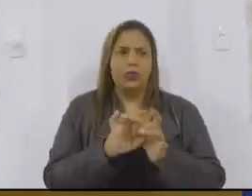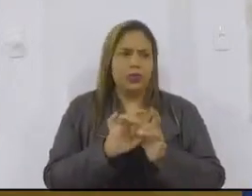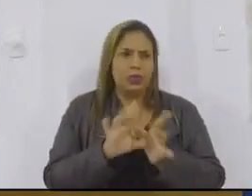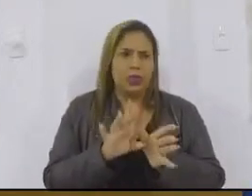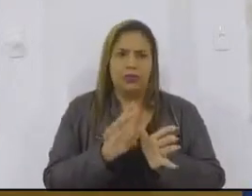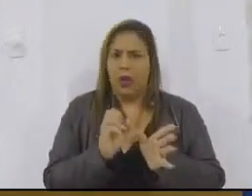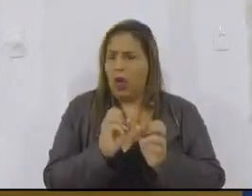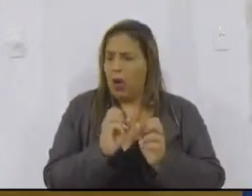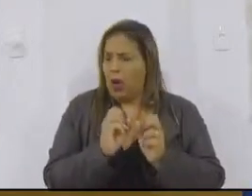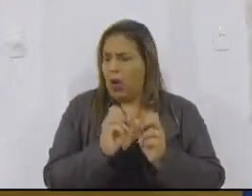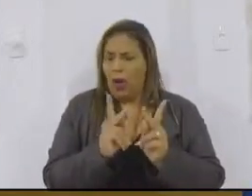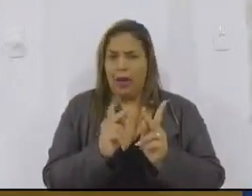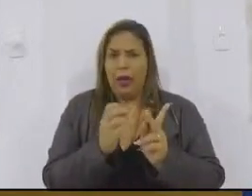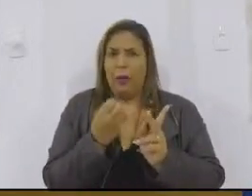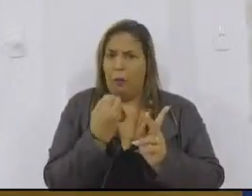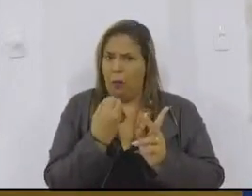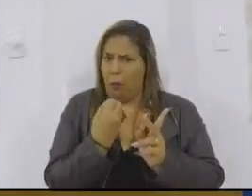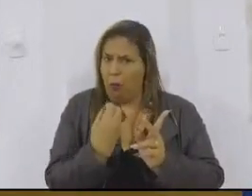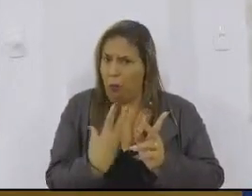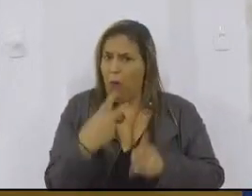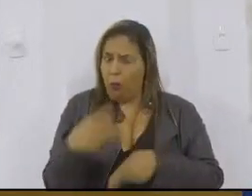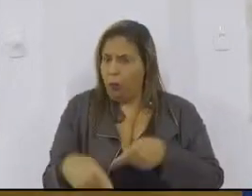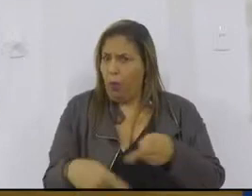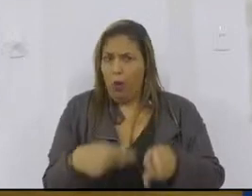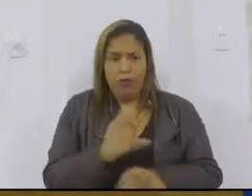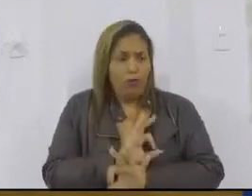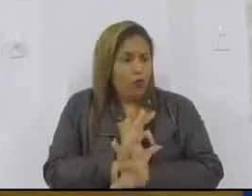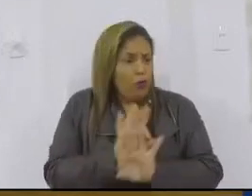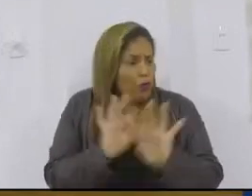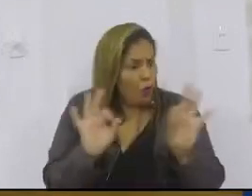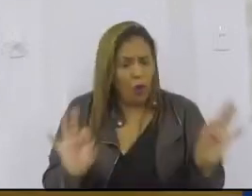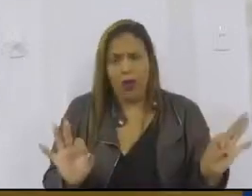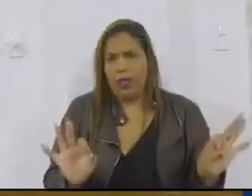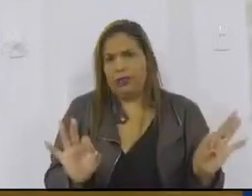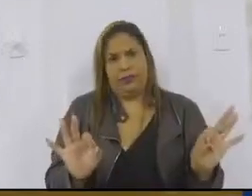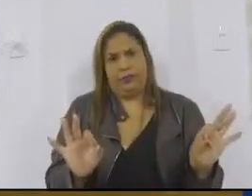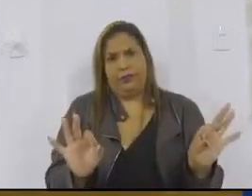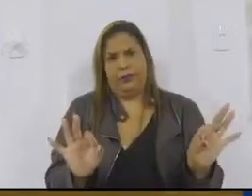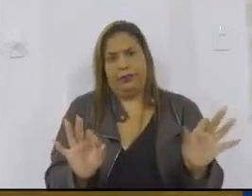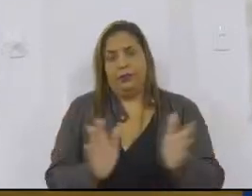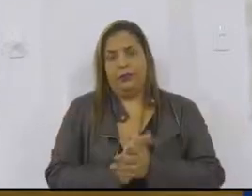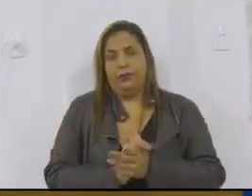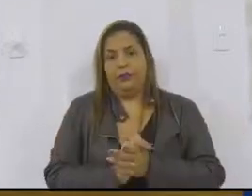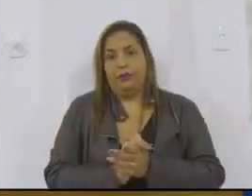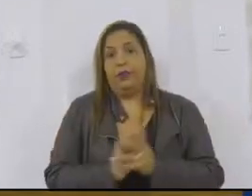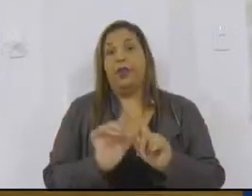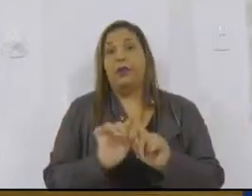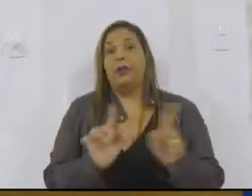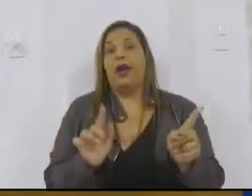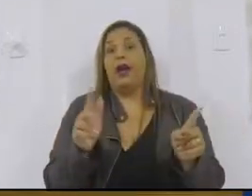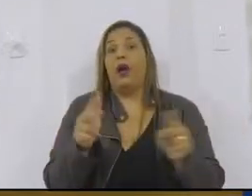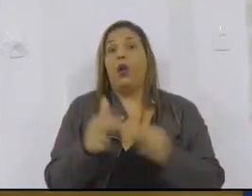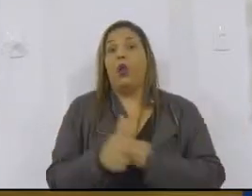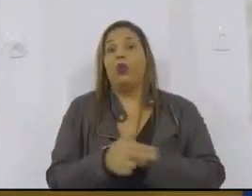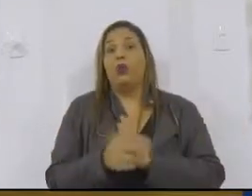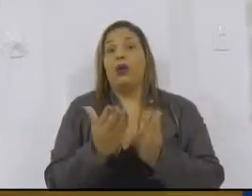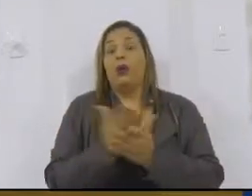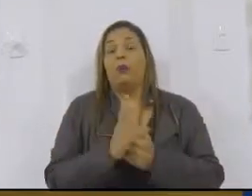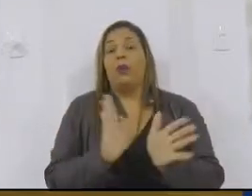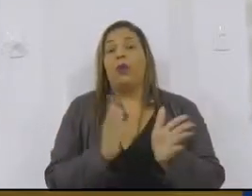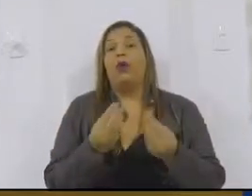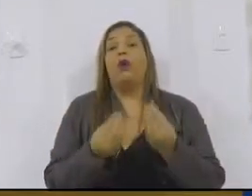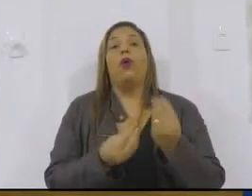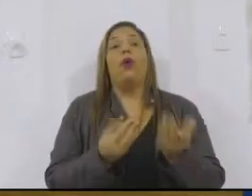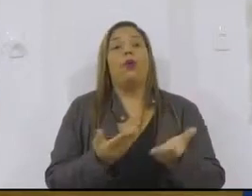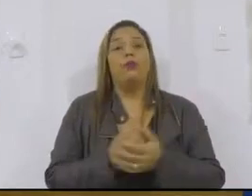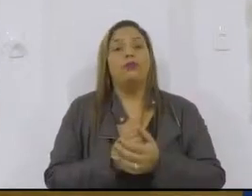nosso povo. Para o nosso povo é ótimo. A hora que cortou a liminar, acabou. Mas enquanto estiver funcionando, a R$ 4,00,